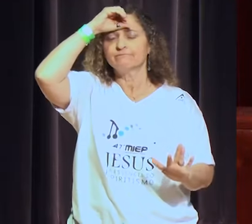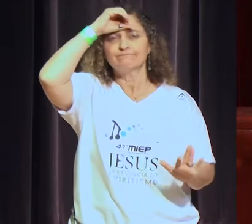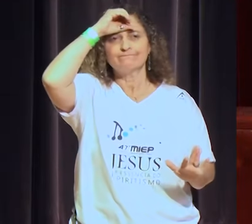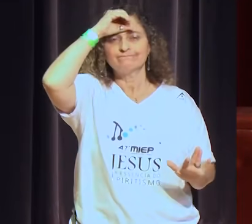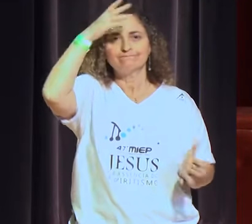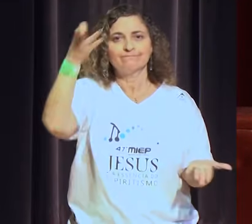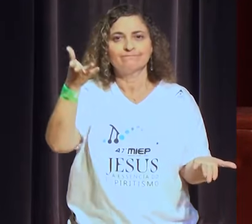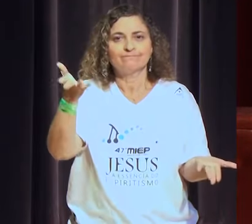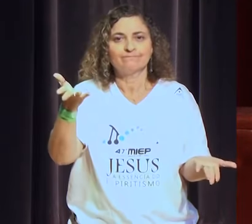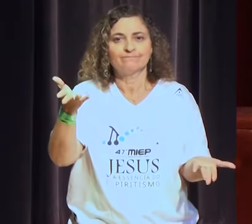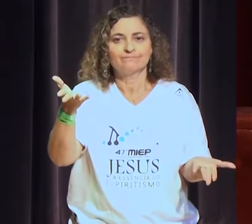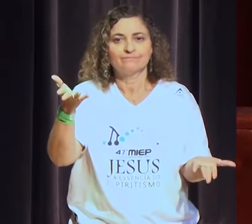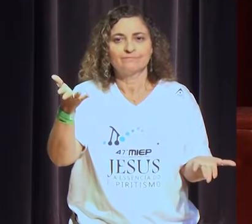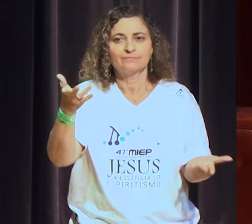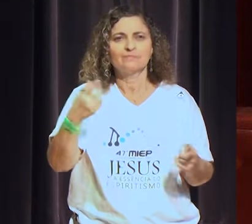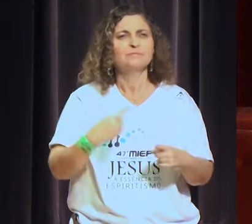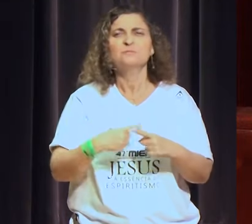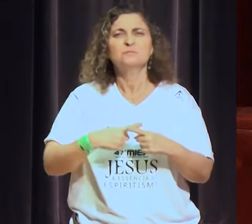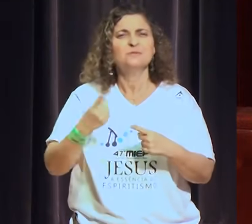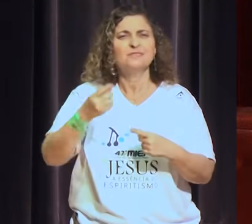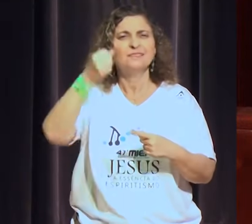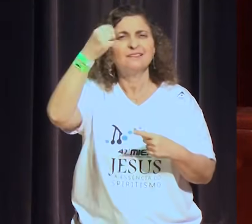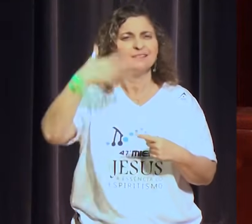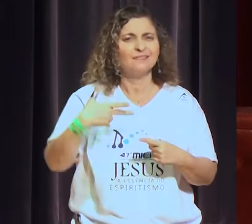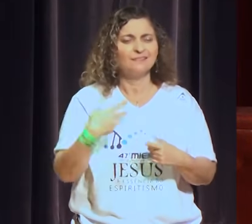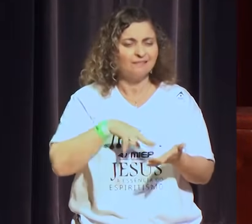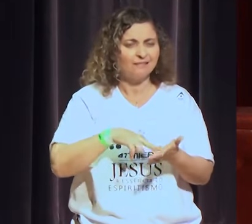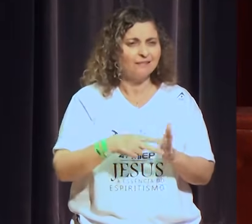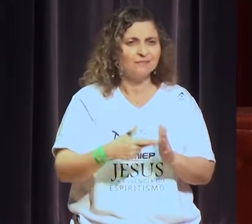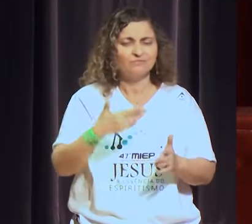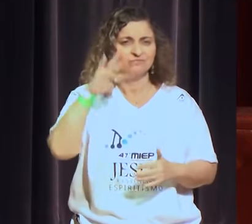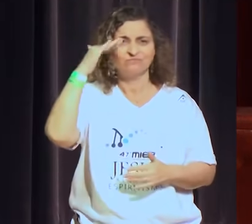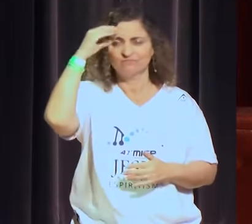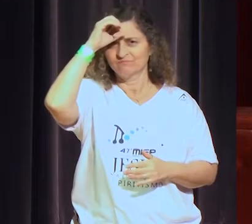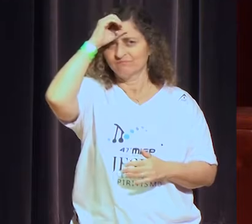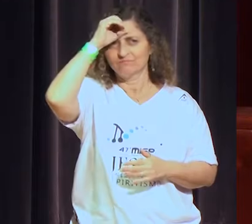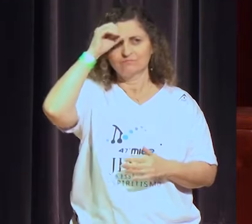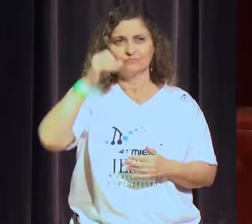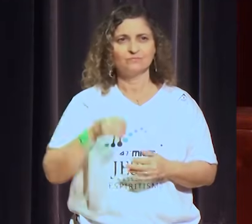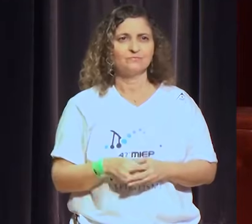E principalmente eu não entendi por que você está falando isso.